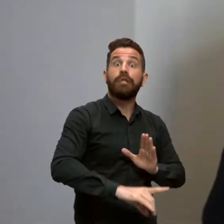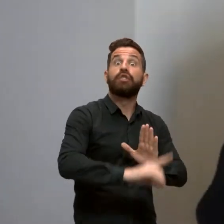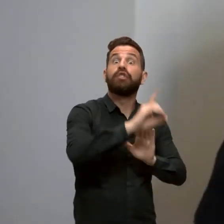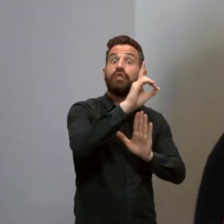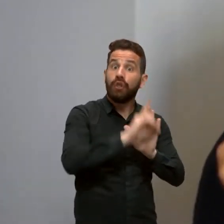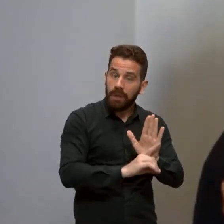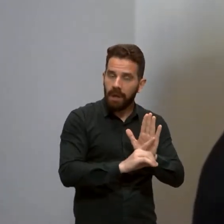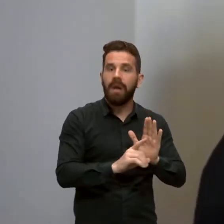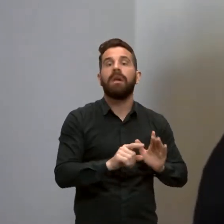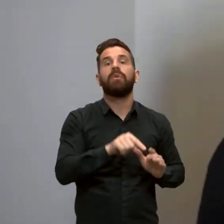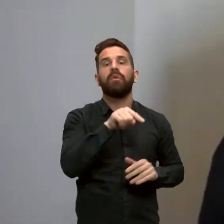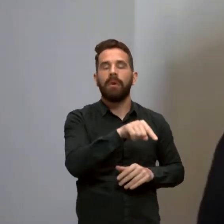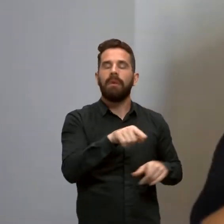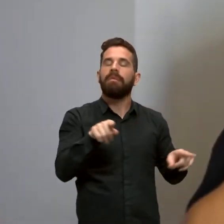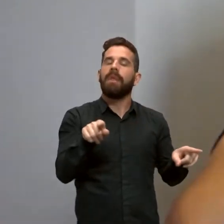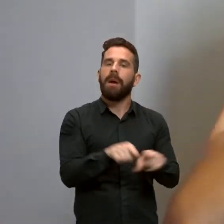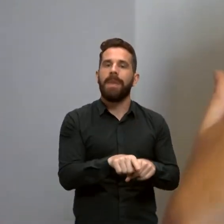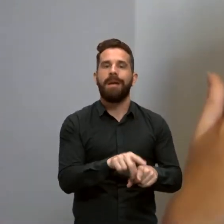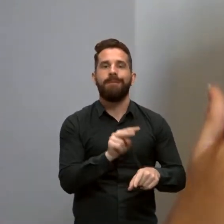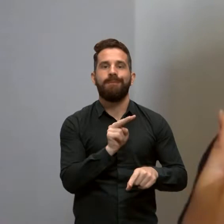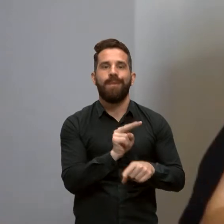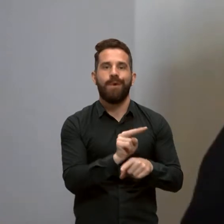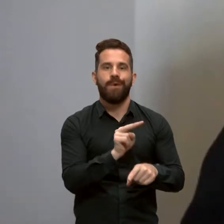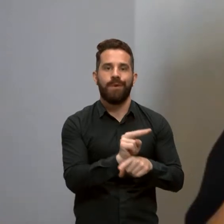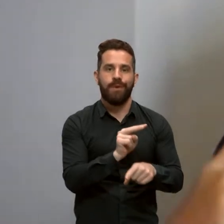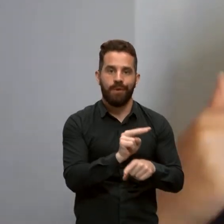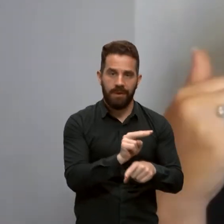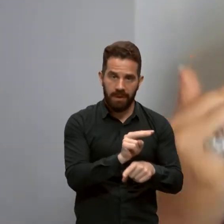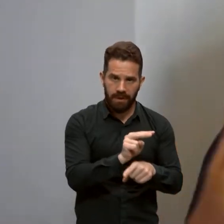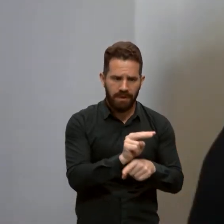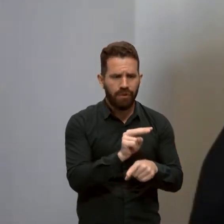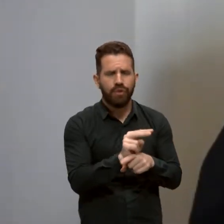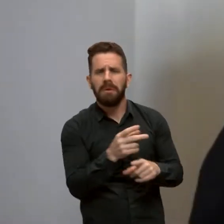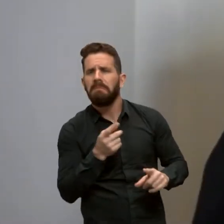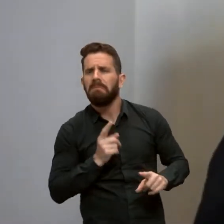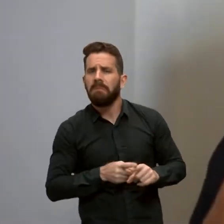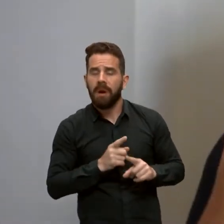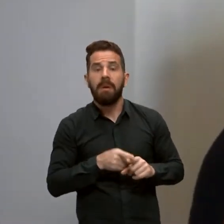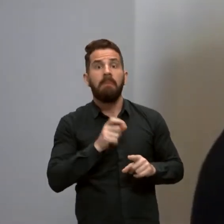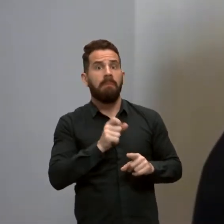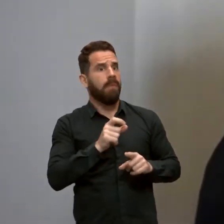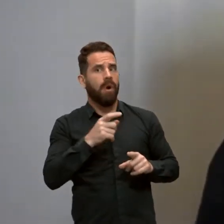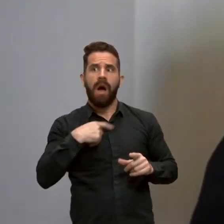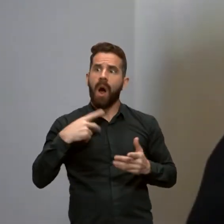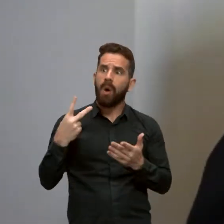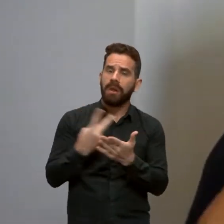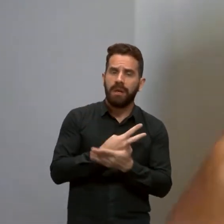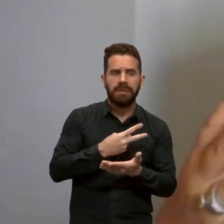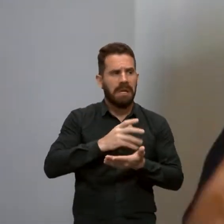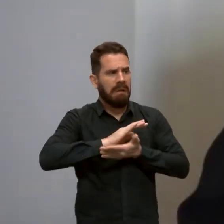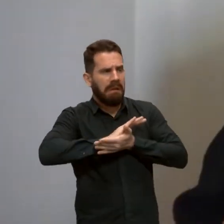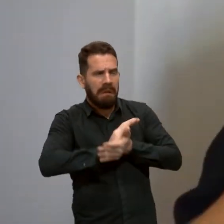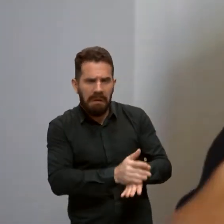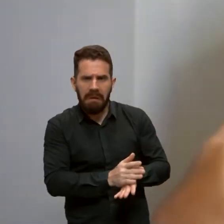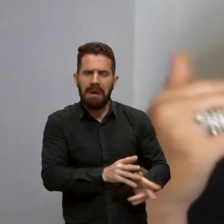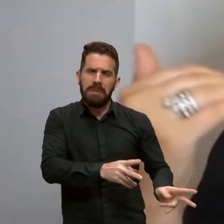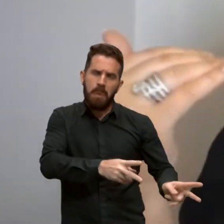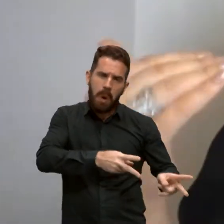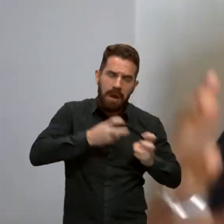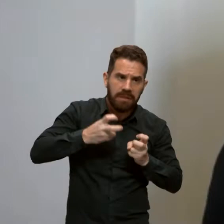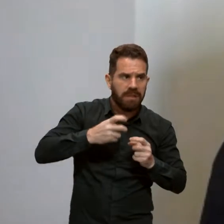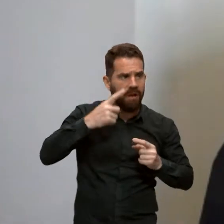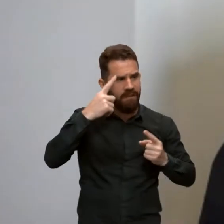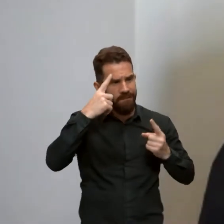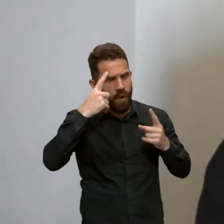a ser protegida de toda negligência, discriminação, exploração,